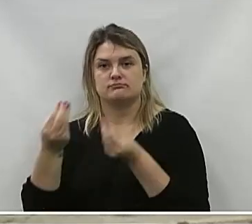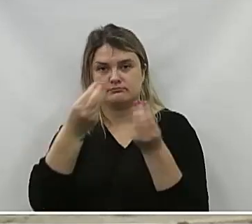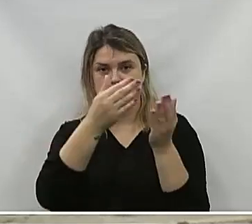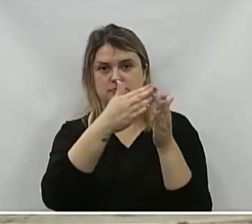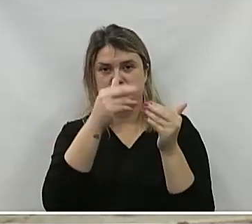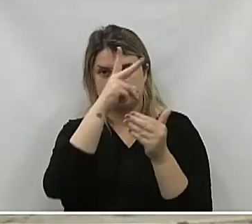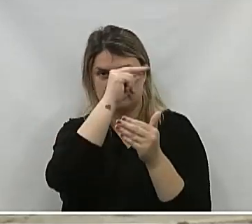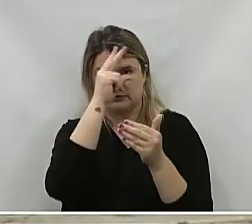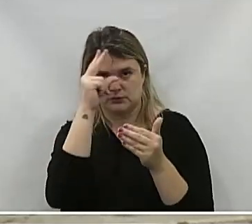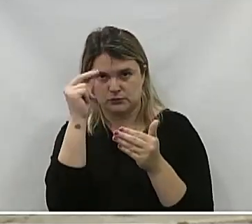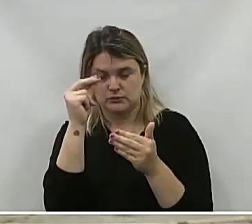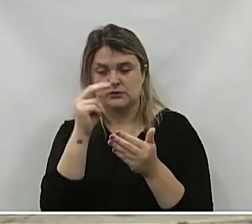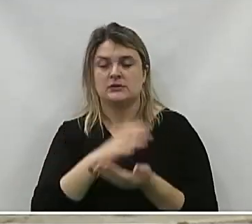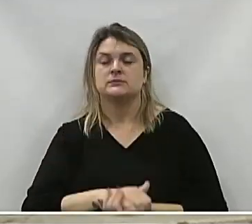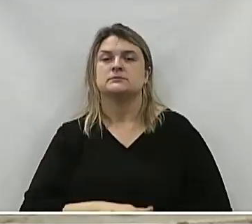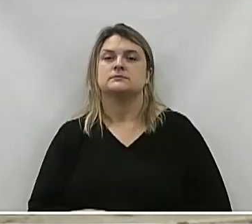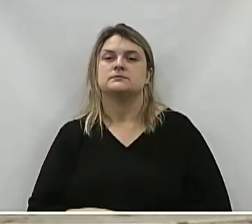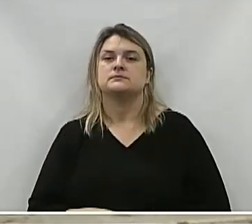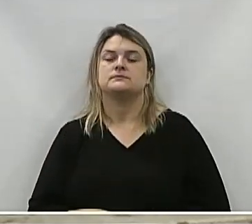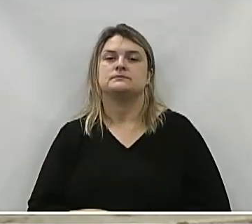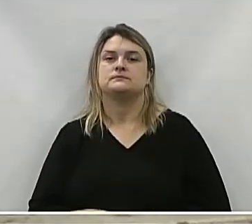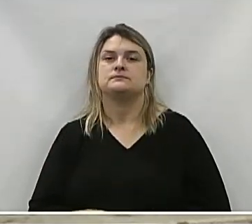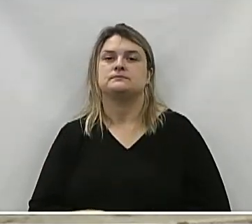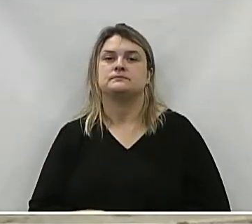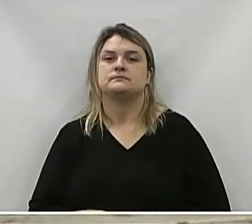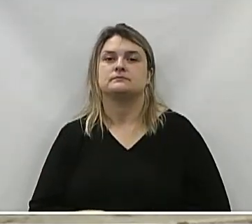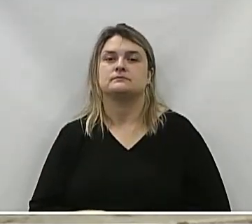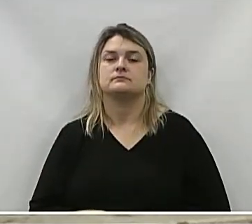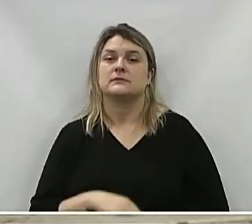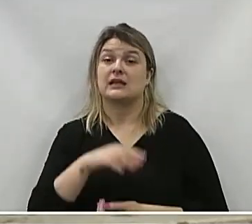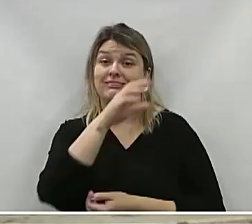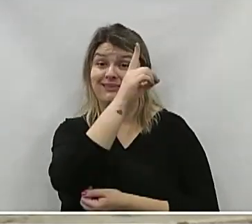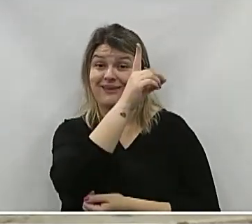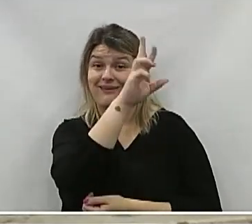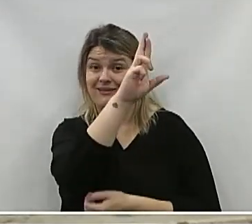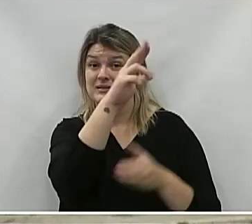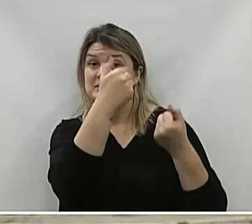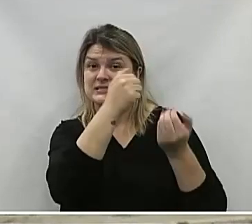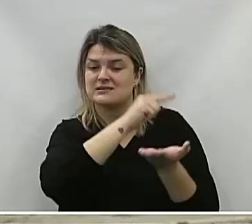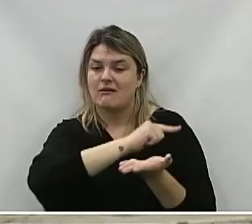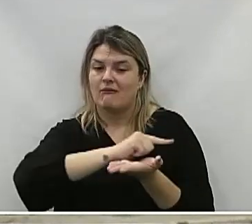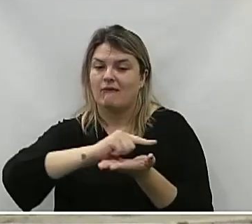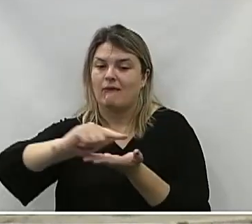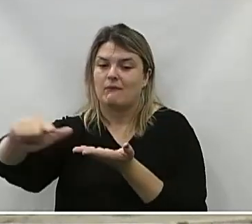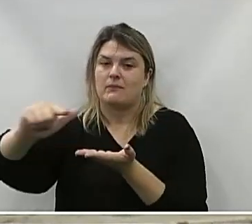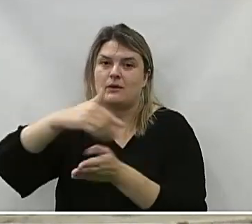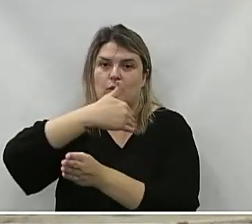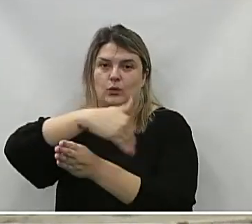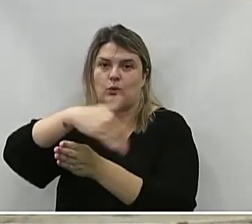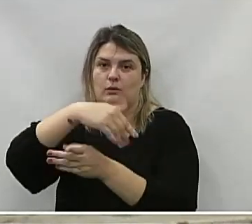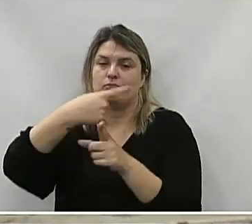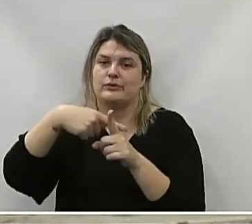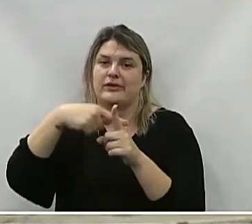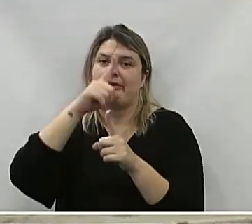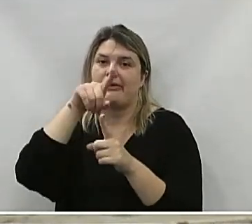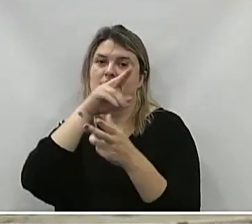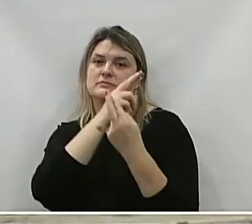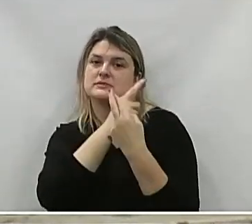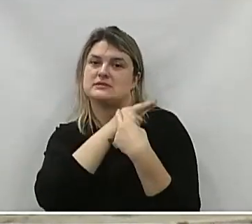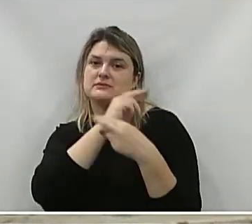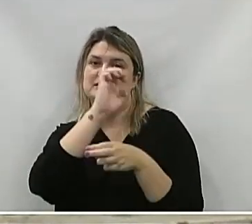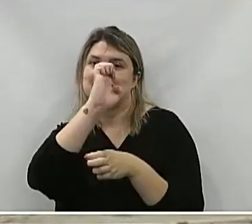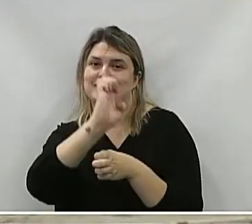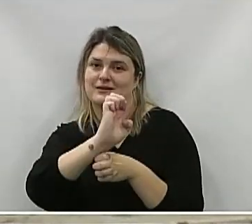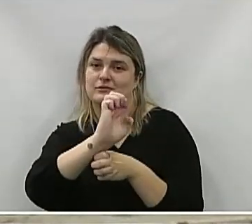indicação ao setor do Dr para que possam fazer também essa limpeza porque é uma via de est e